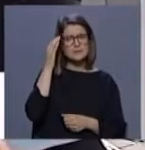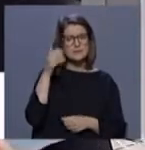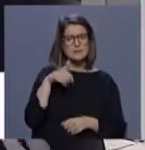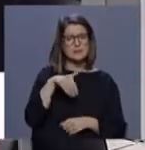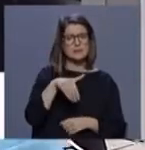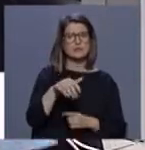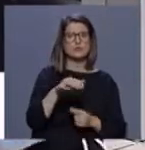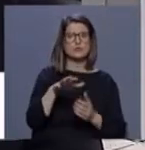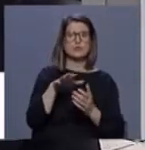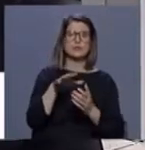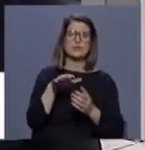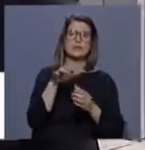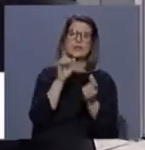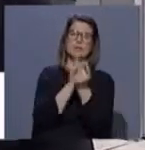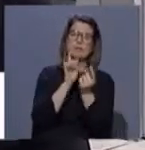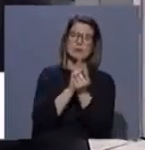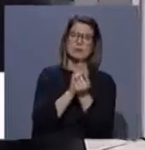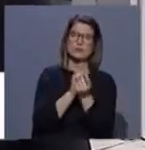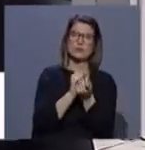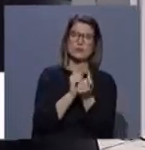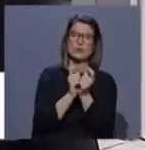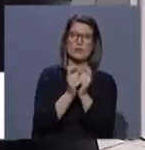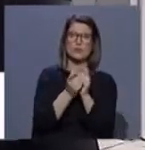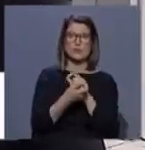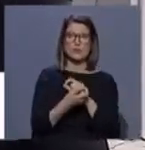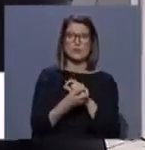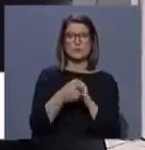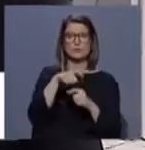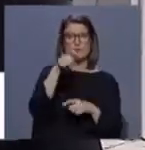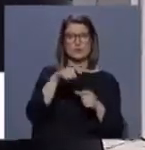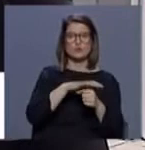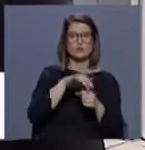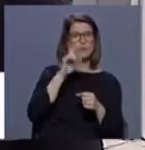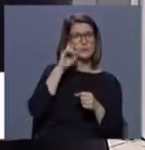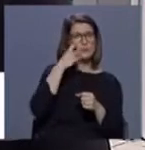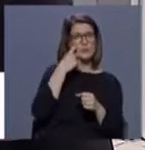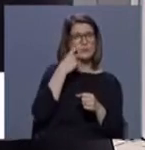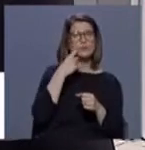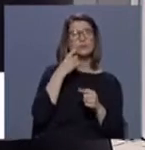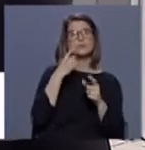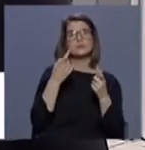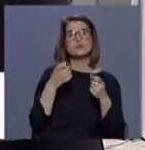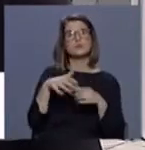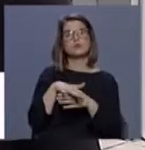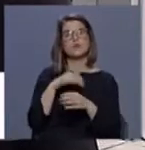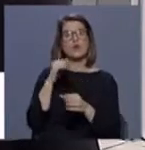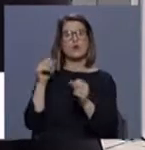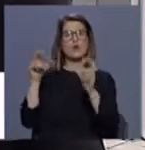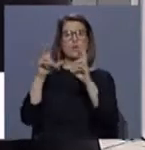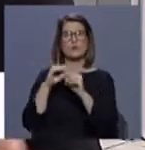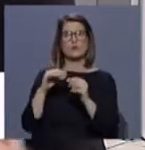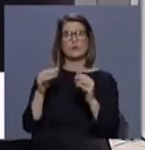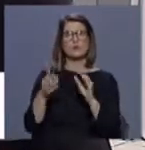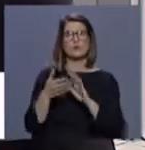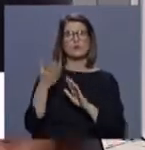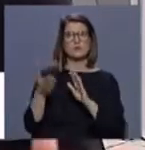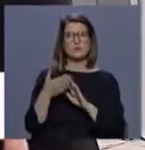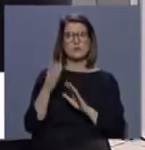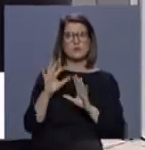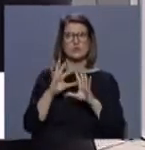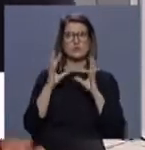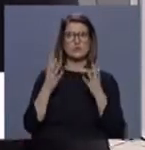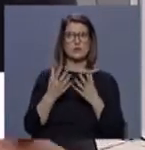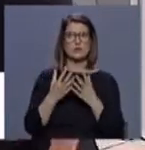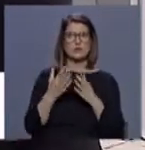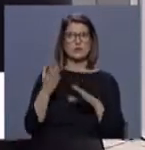alterado este modelo de atendimento específico para estes doentes suspeitos e temos que ter um novo contexto na urgência geral, em que os circuitos sejam